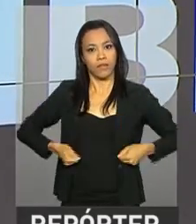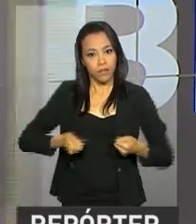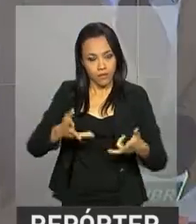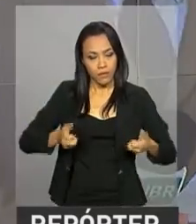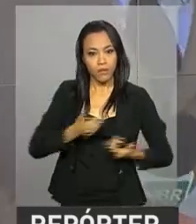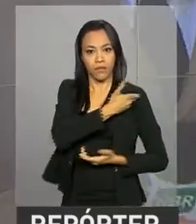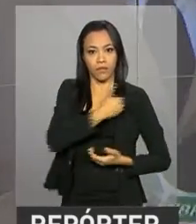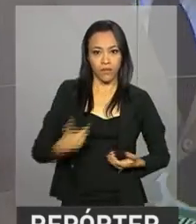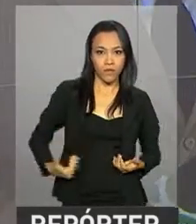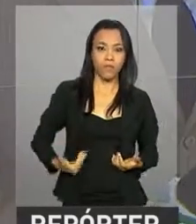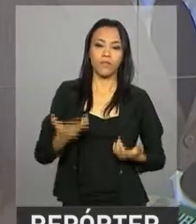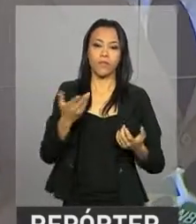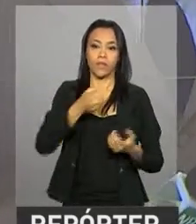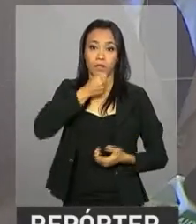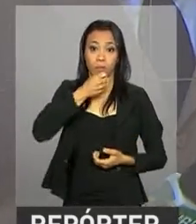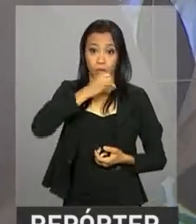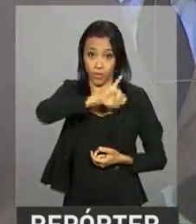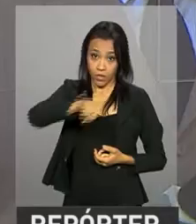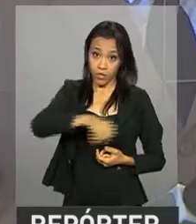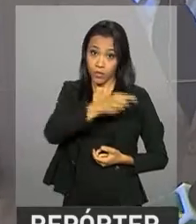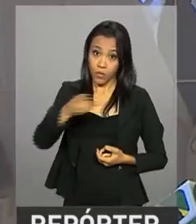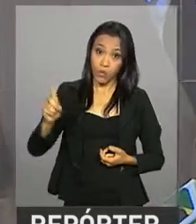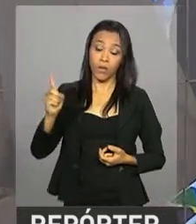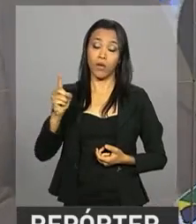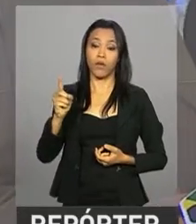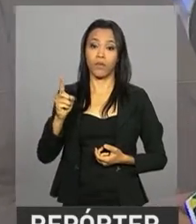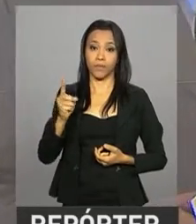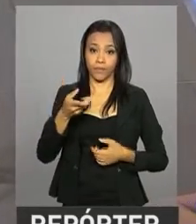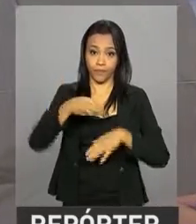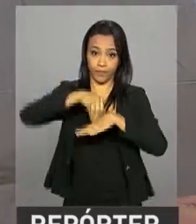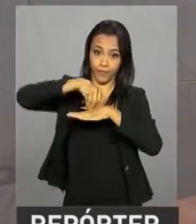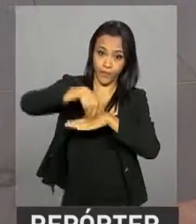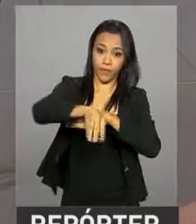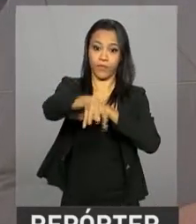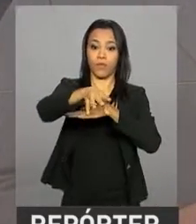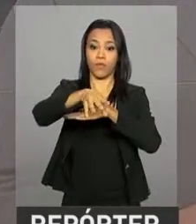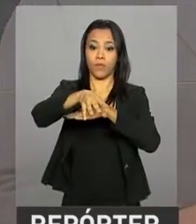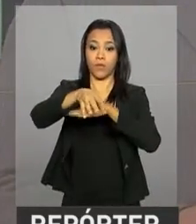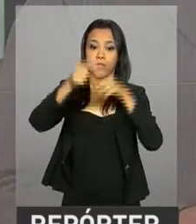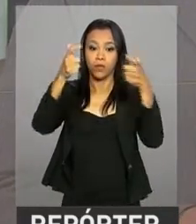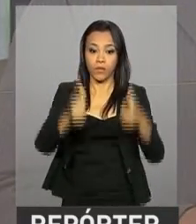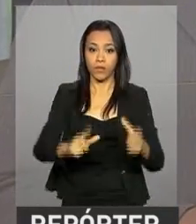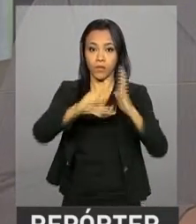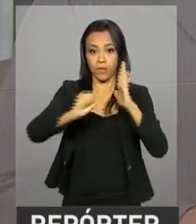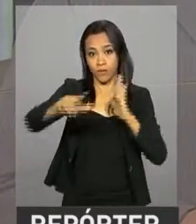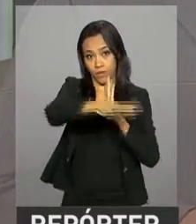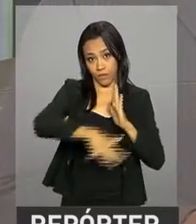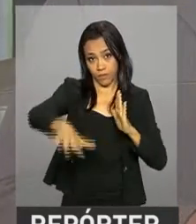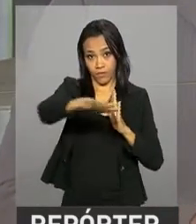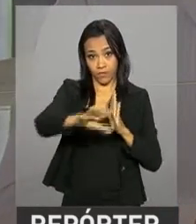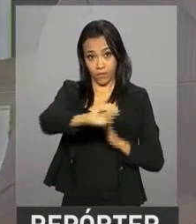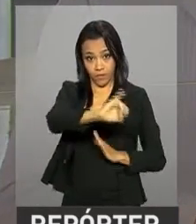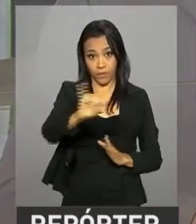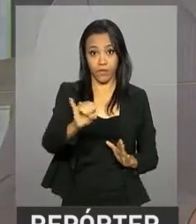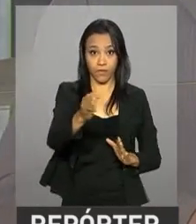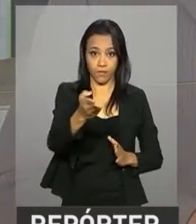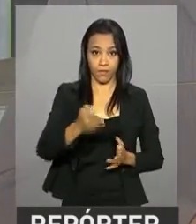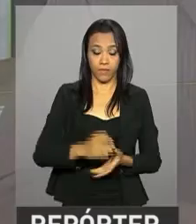O repórter João Pedro Neto traz as informações ao vivo para a gente lá do Palácio do Planalto. Oi, João